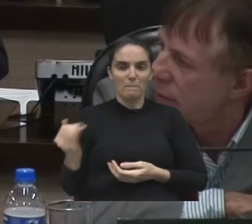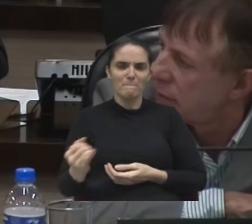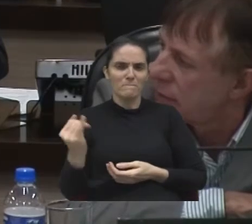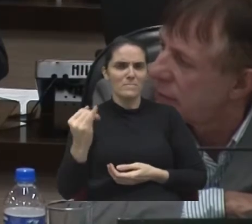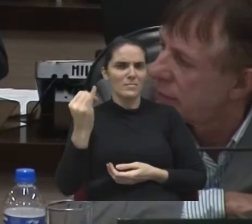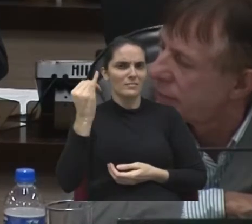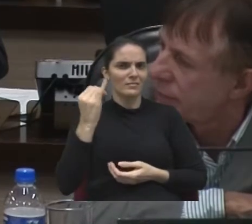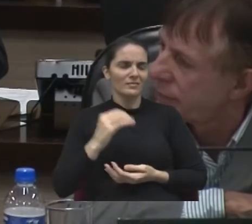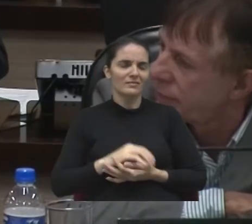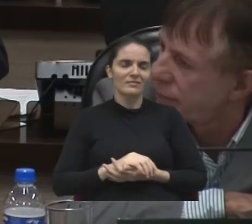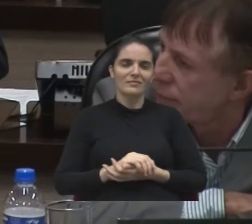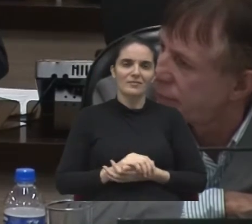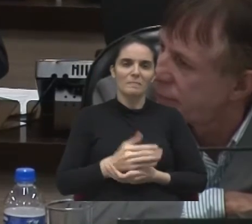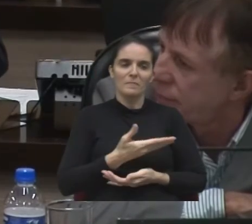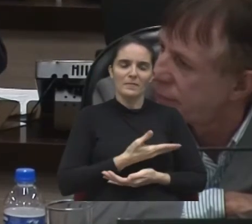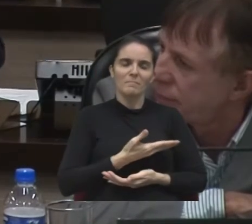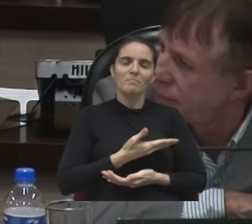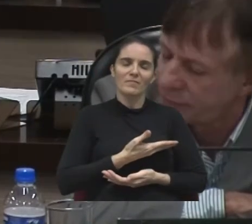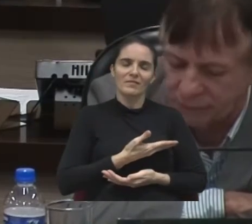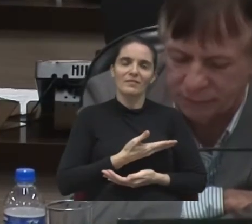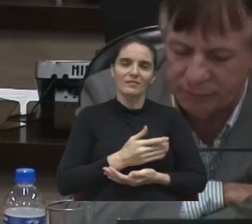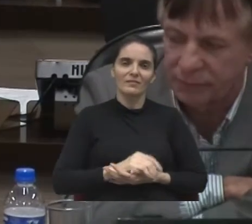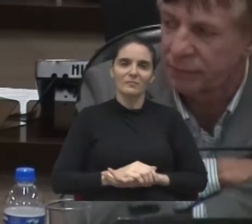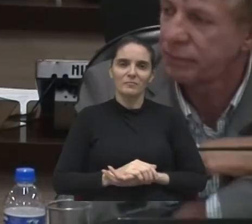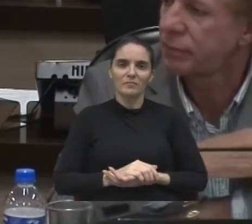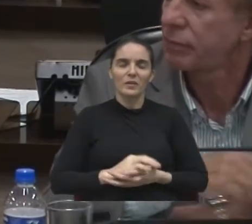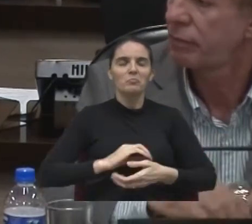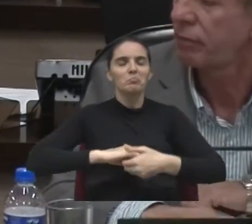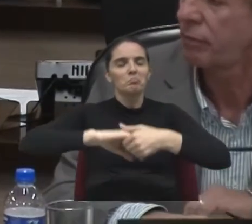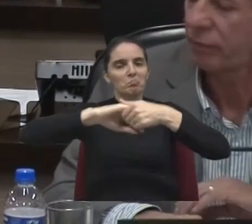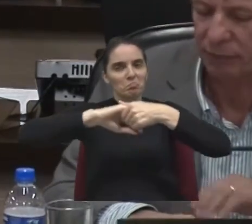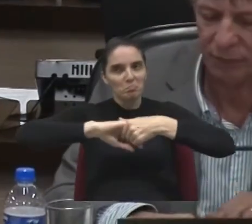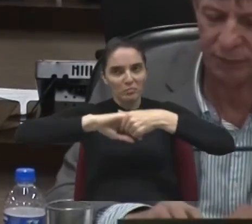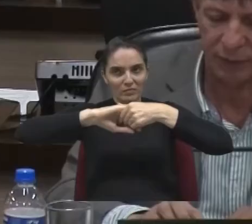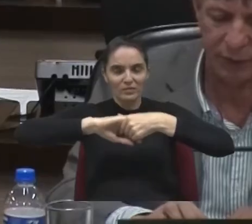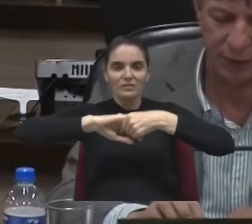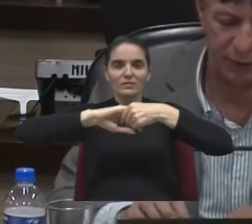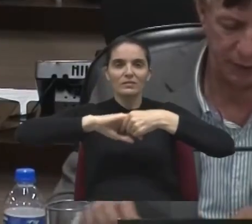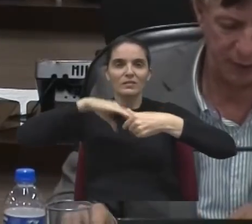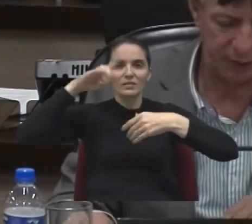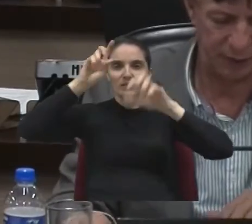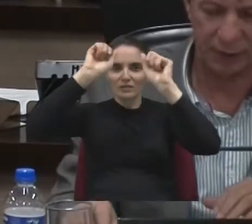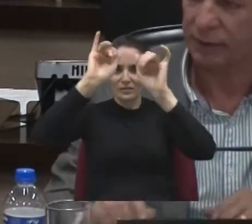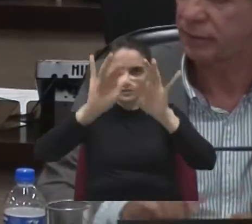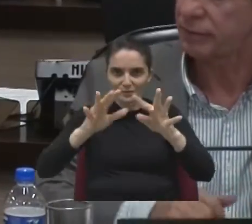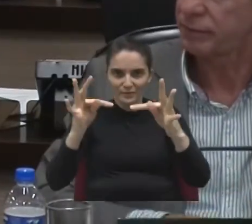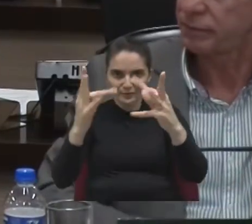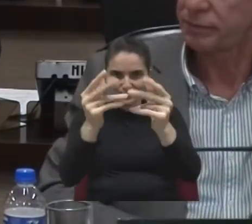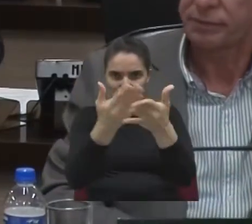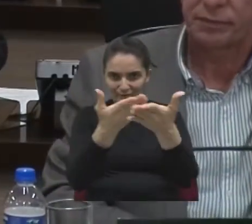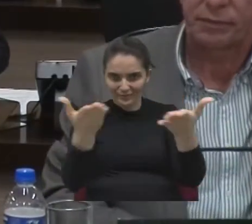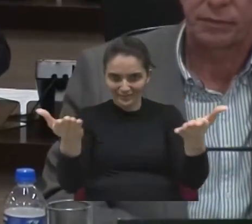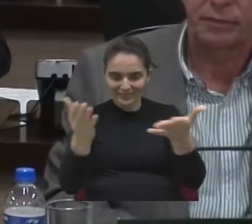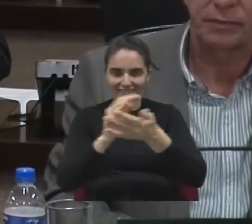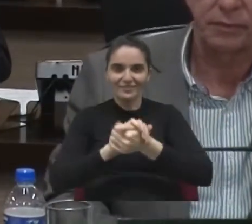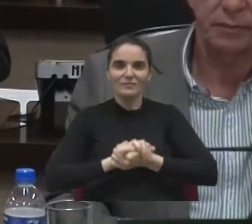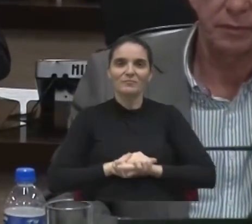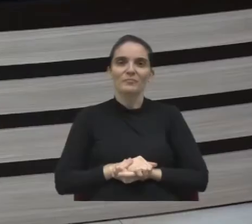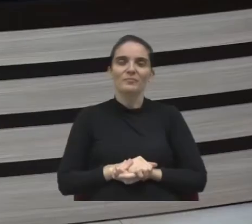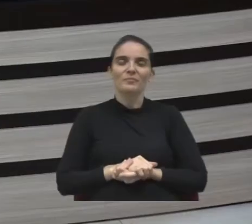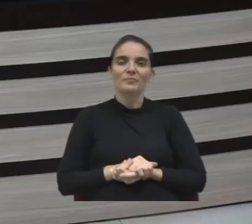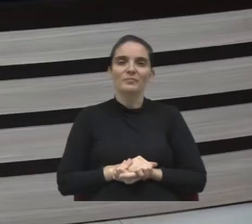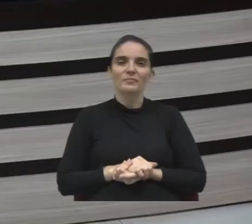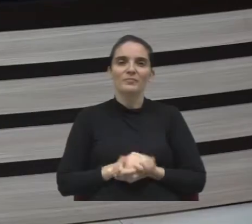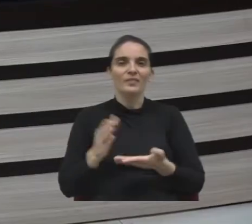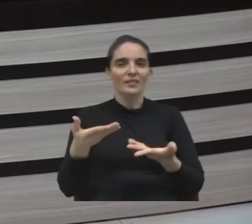né? A amizade que fica. Então, parabéns e Deus abençoe todos vocês. Para discutir o projeto do vereador